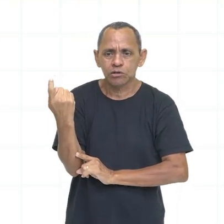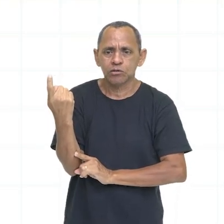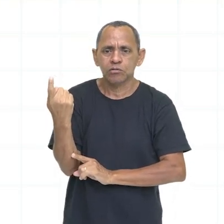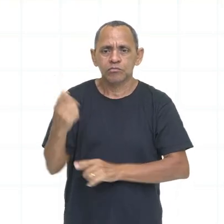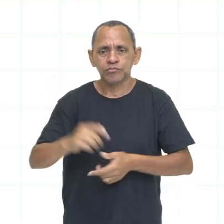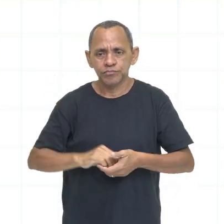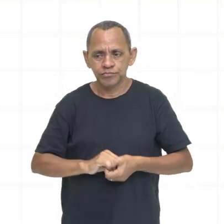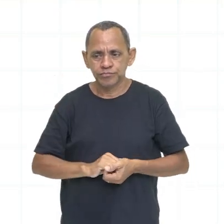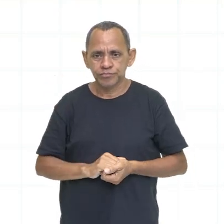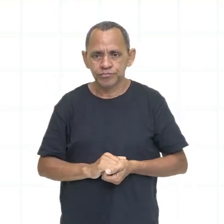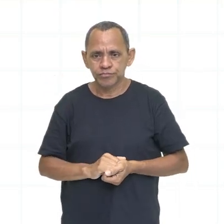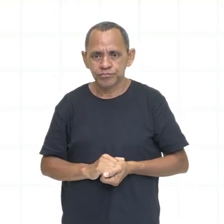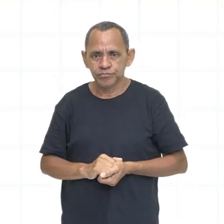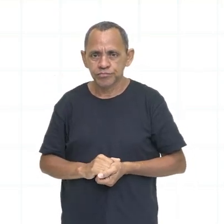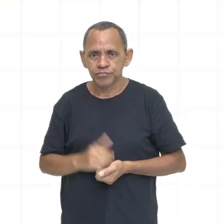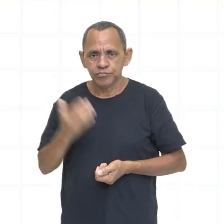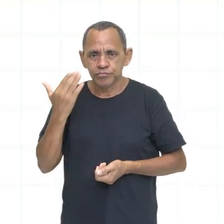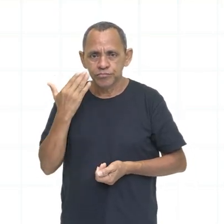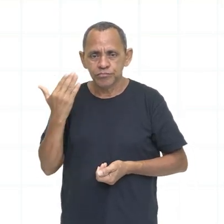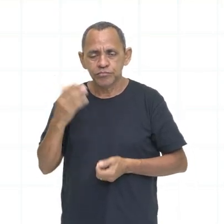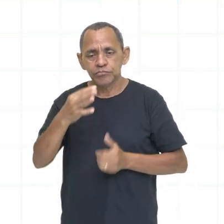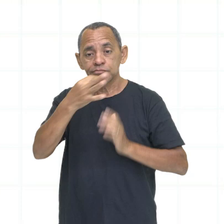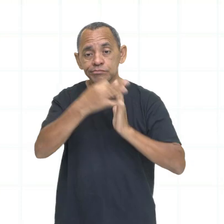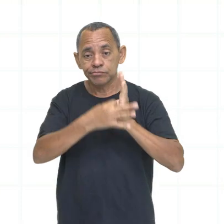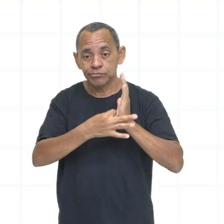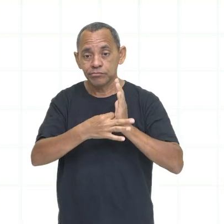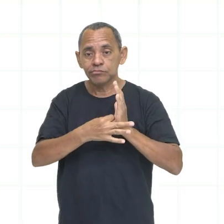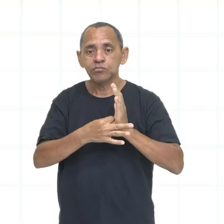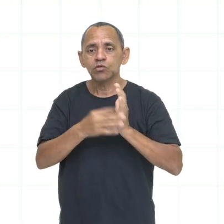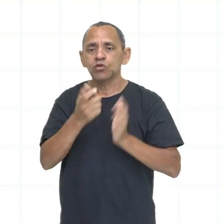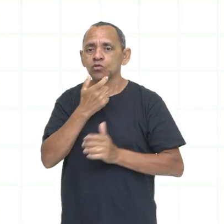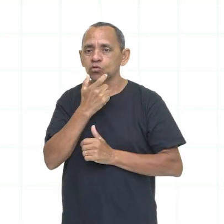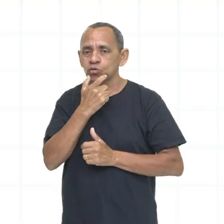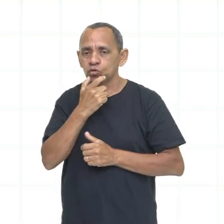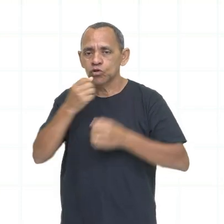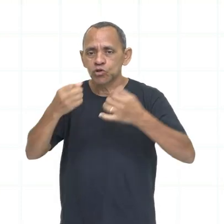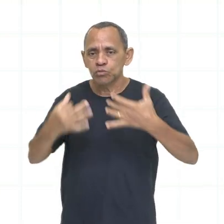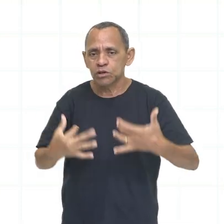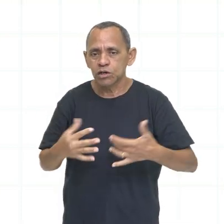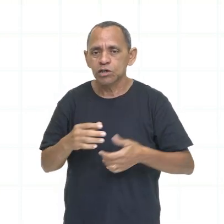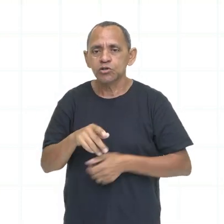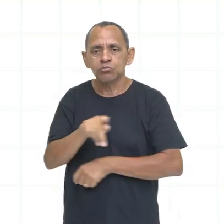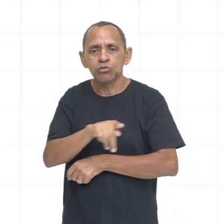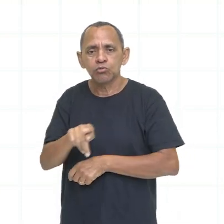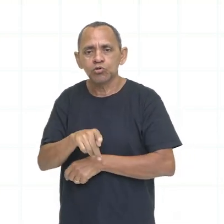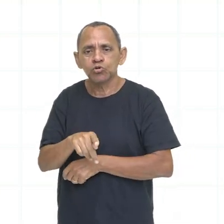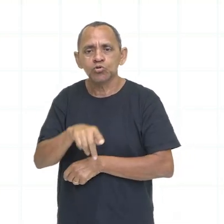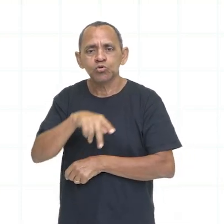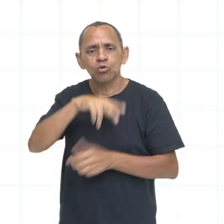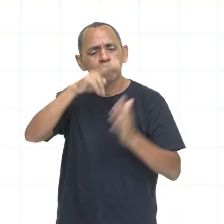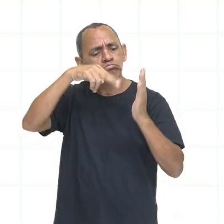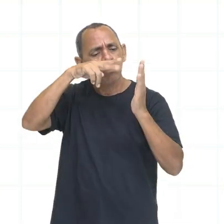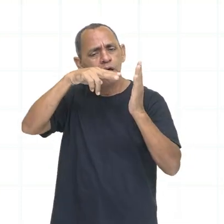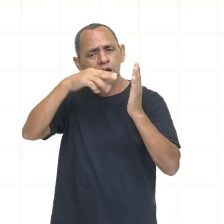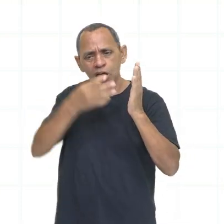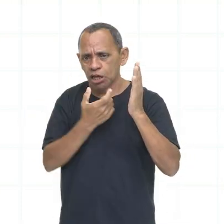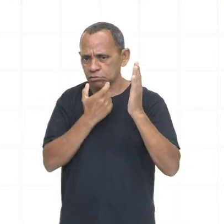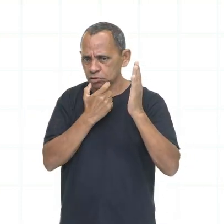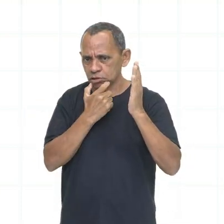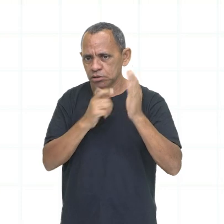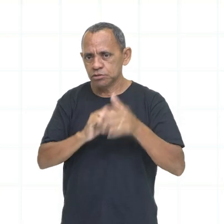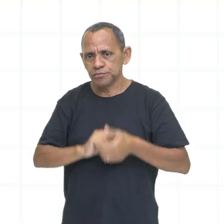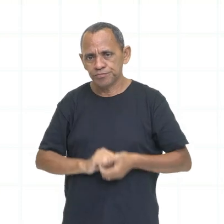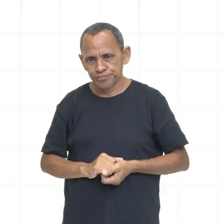só. It plays a crucial role in shaping individuals' sense of self and